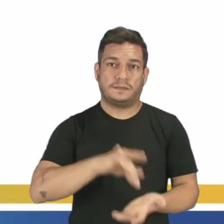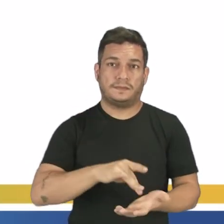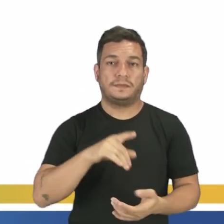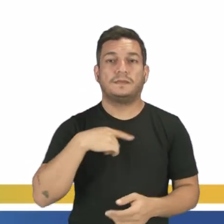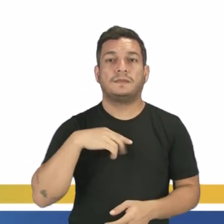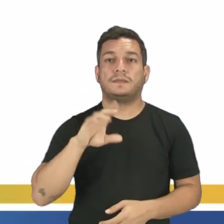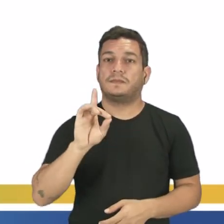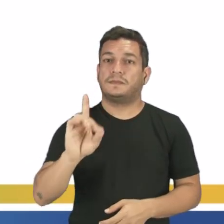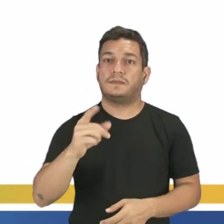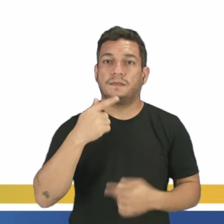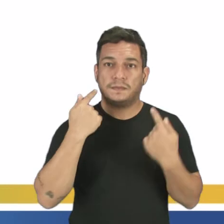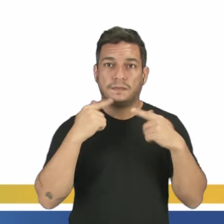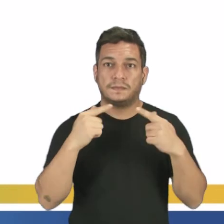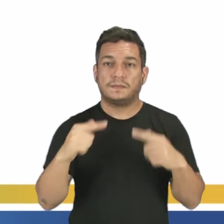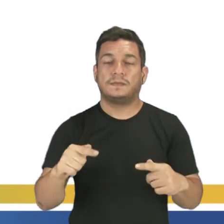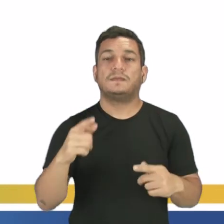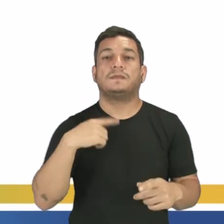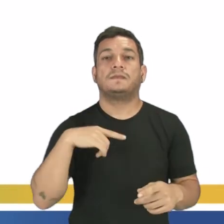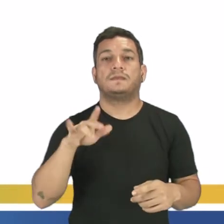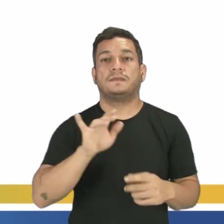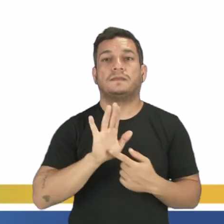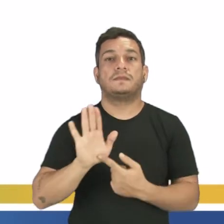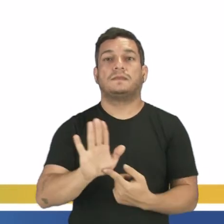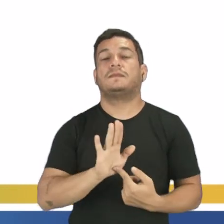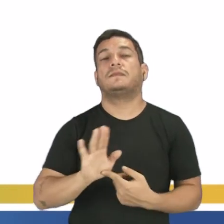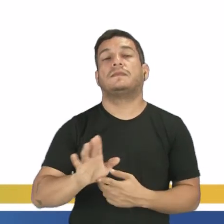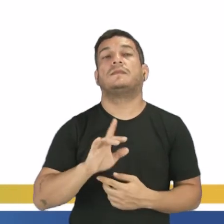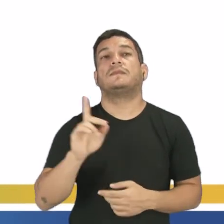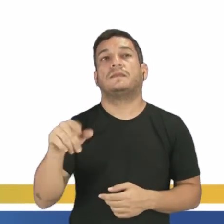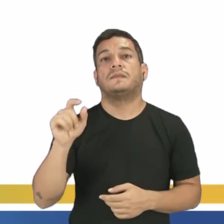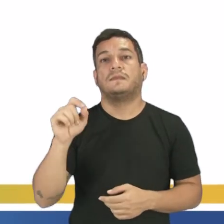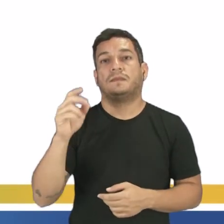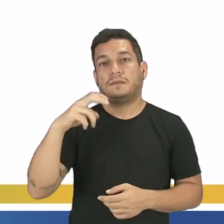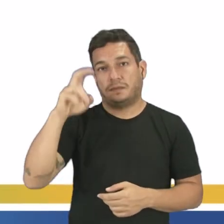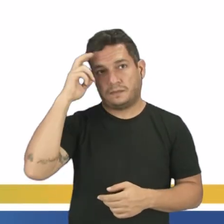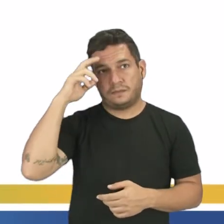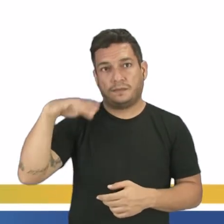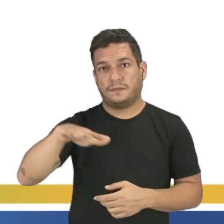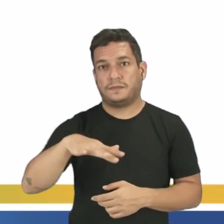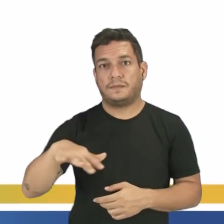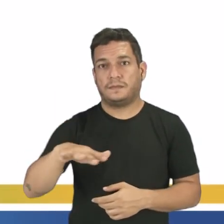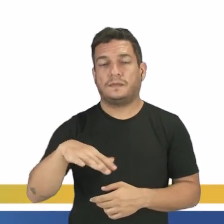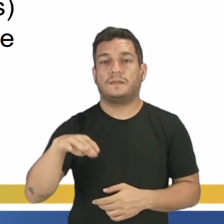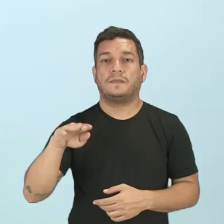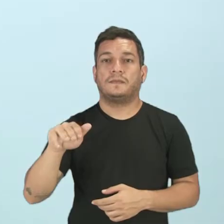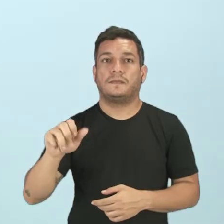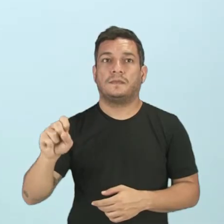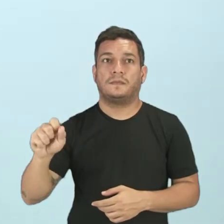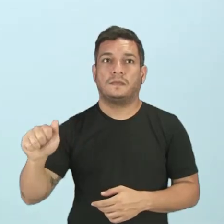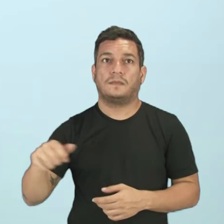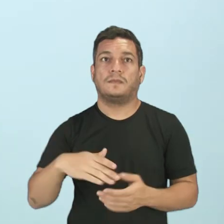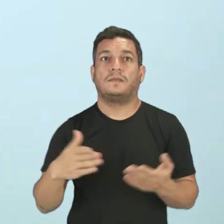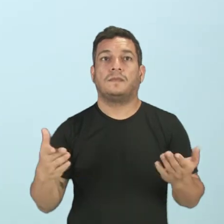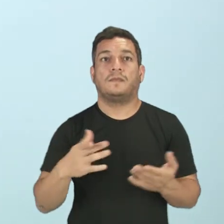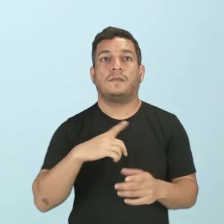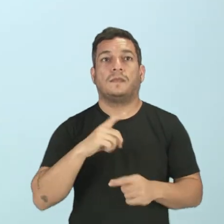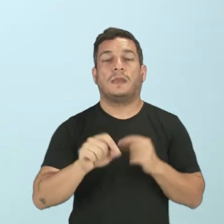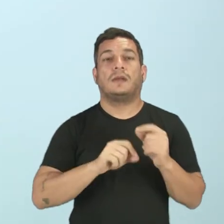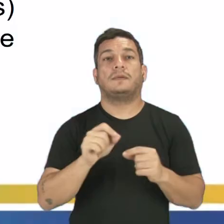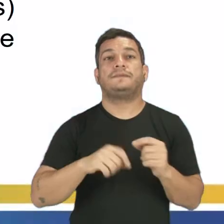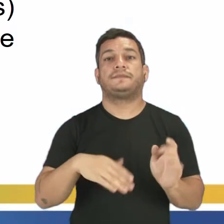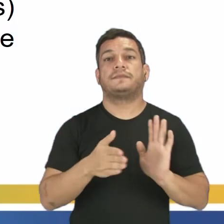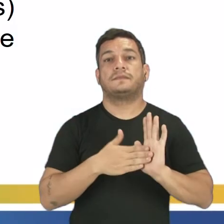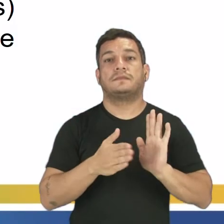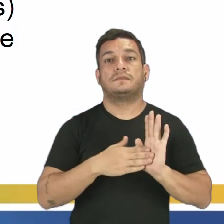verdadeira, é uma crítica que está sendo construída aí à cultura de massa. Então, agora nós temos aqui